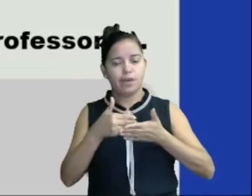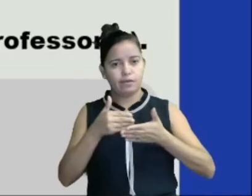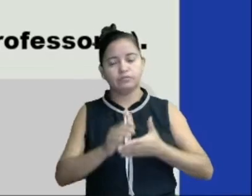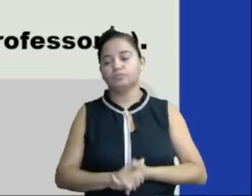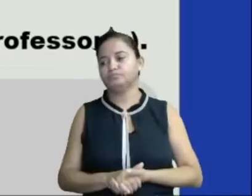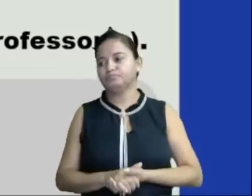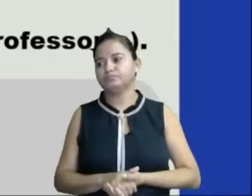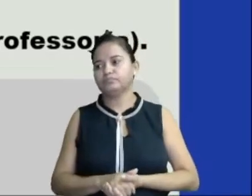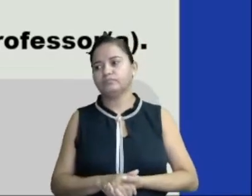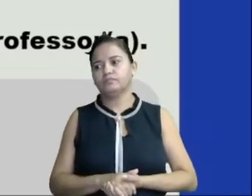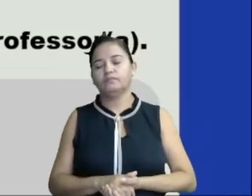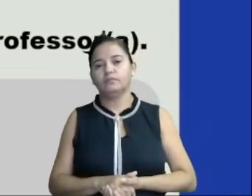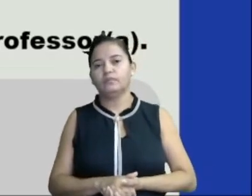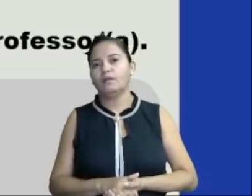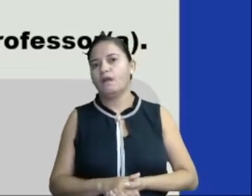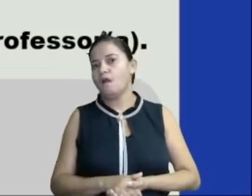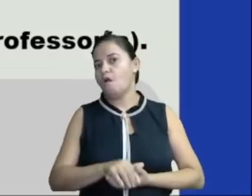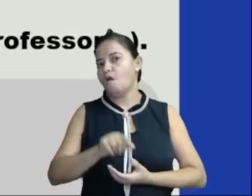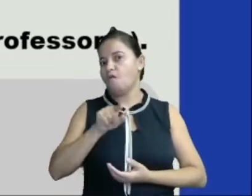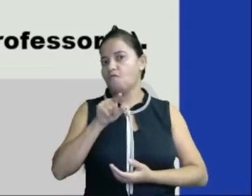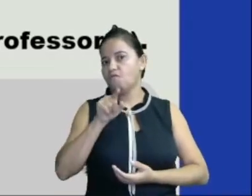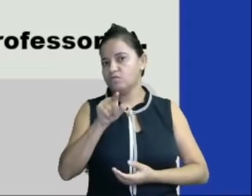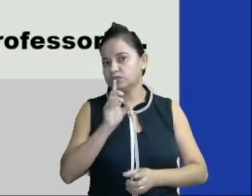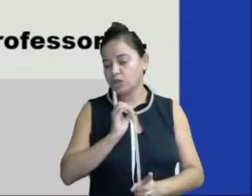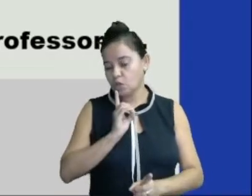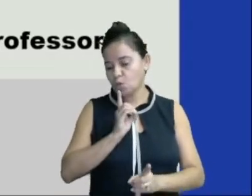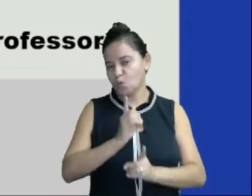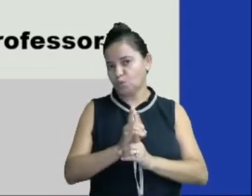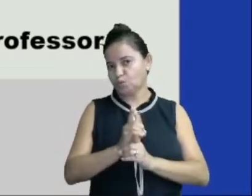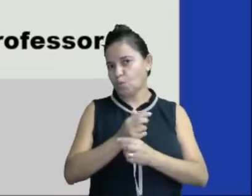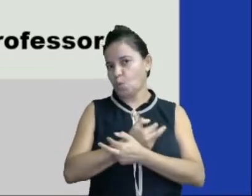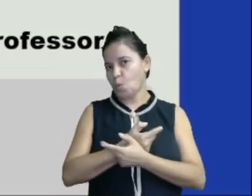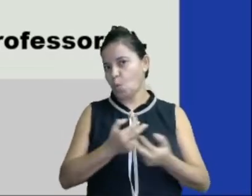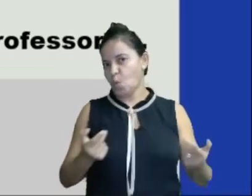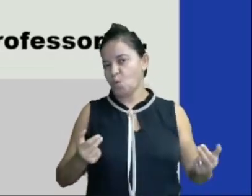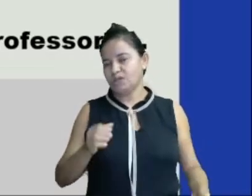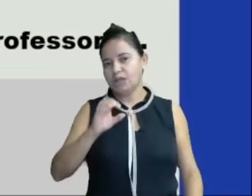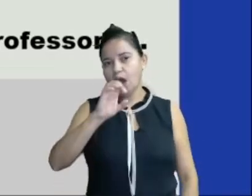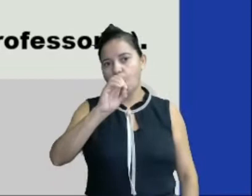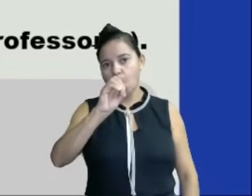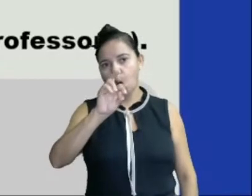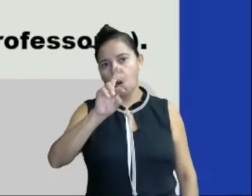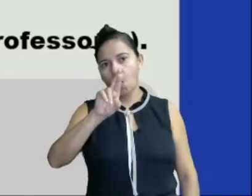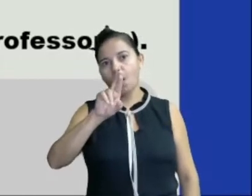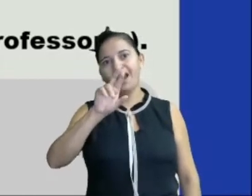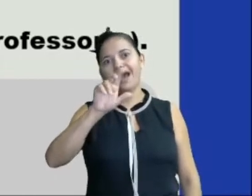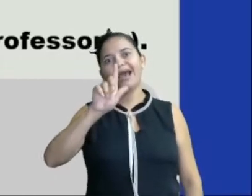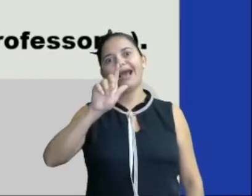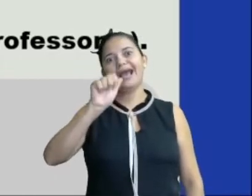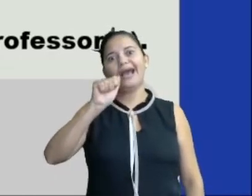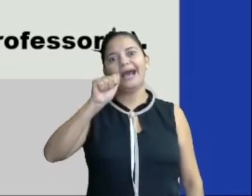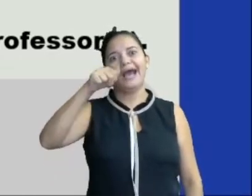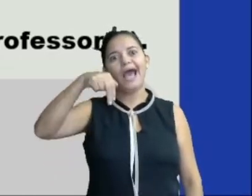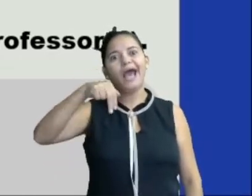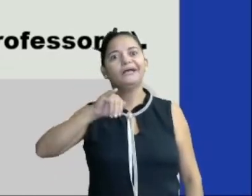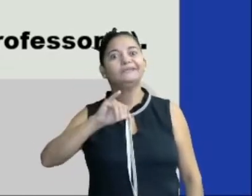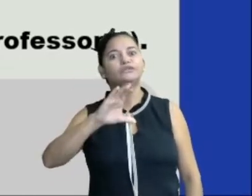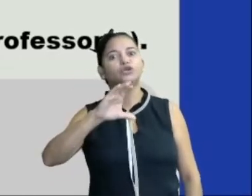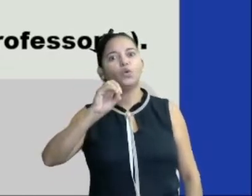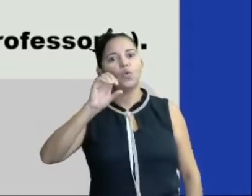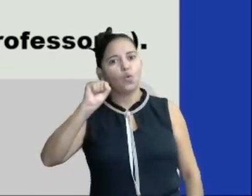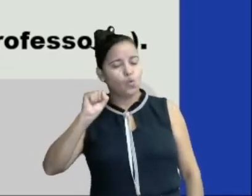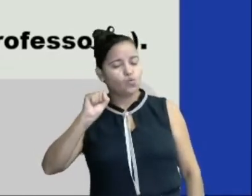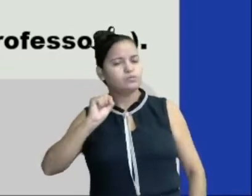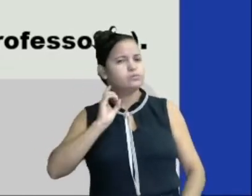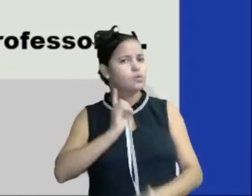Você encontrou algum material orgânico? Caso você tenha encontrado algum material orgânico nesse solo, quais foram os materiais